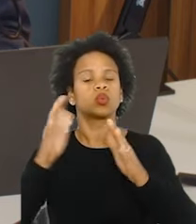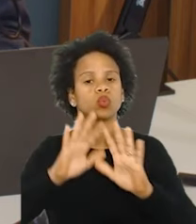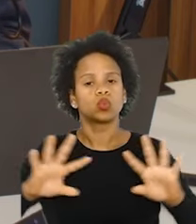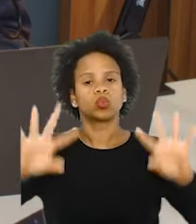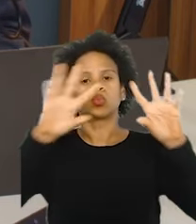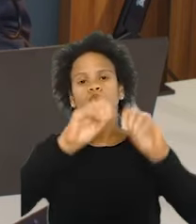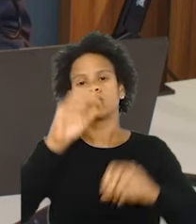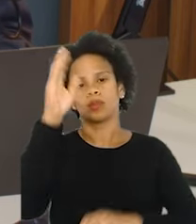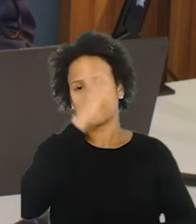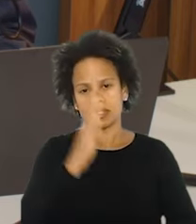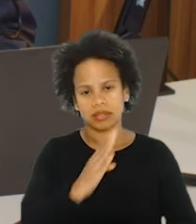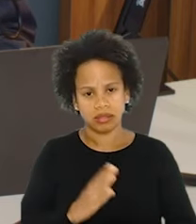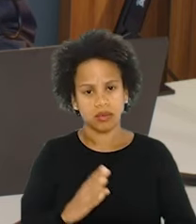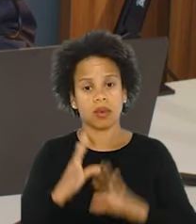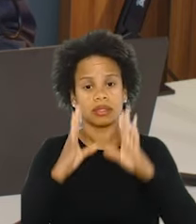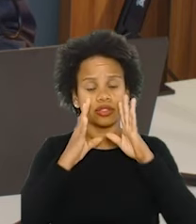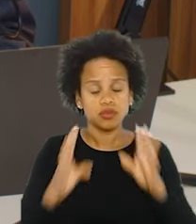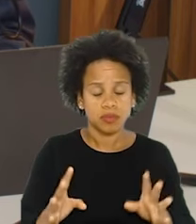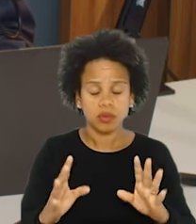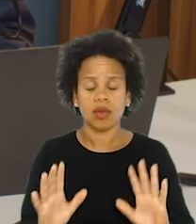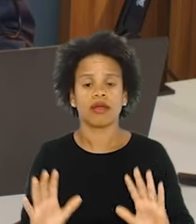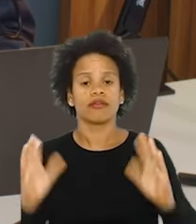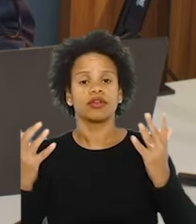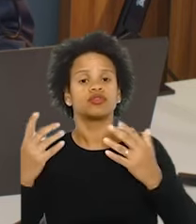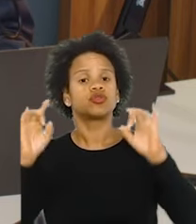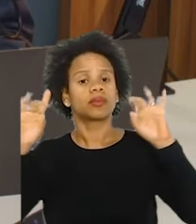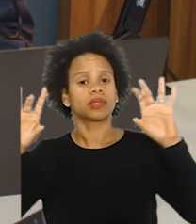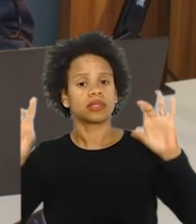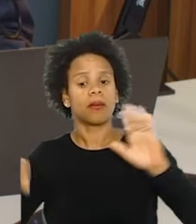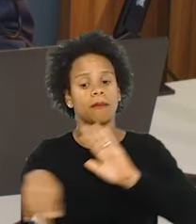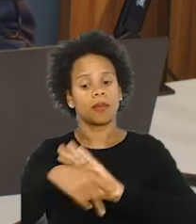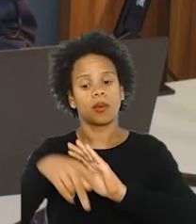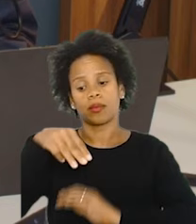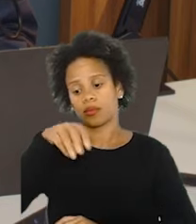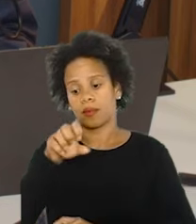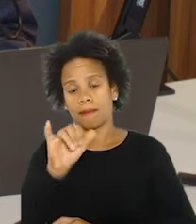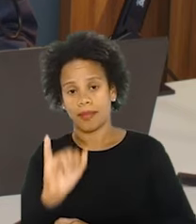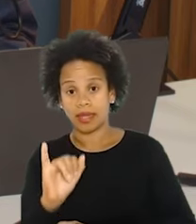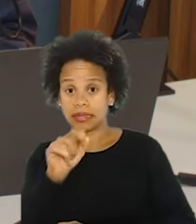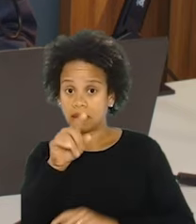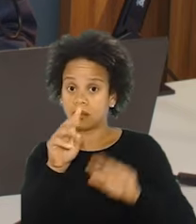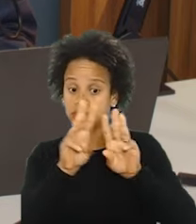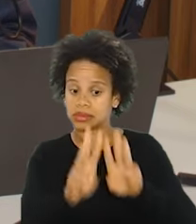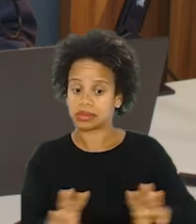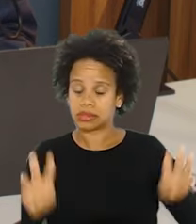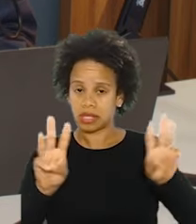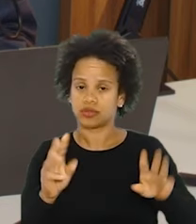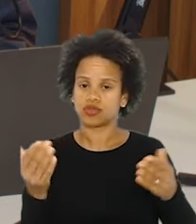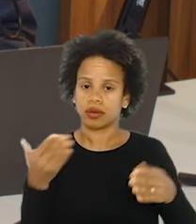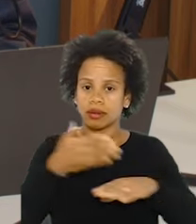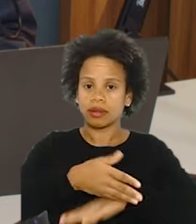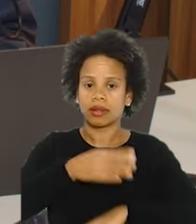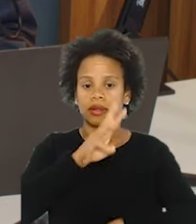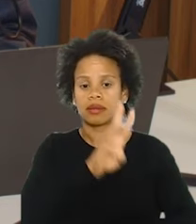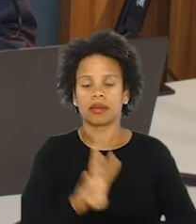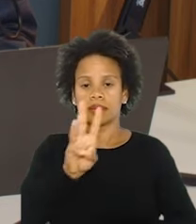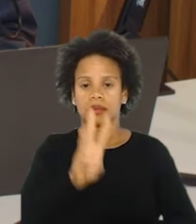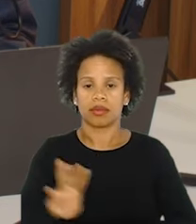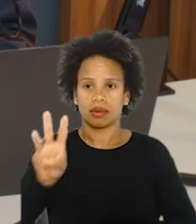atendimento com eventos especiais do mei então entre em contato né entre lá no nosso site é o